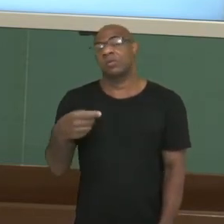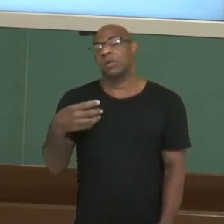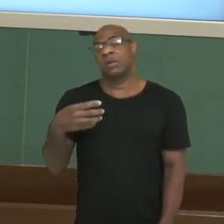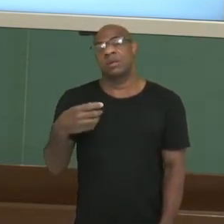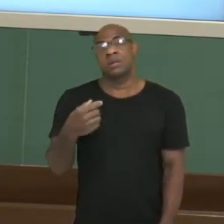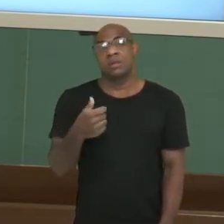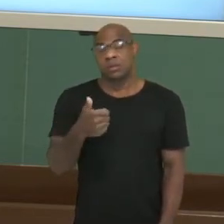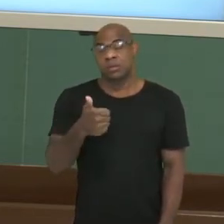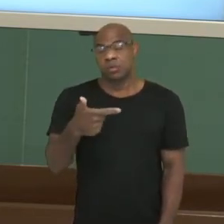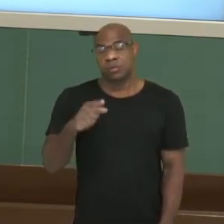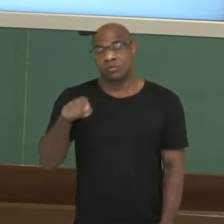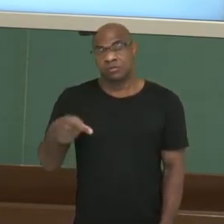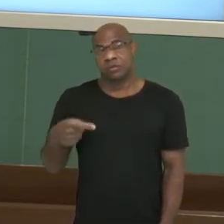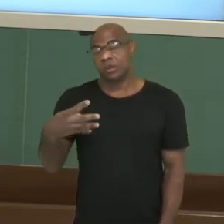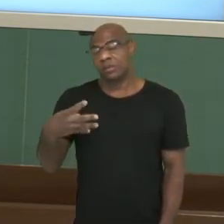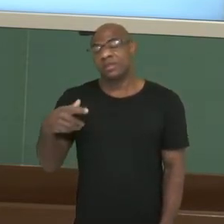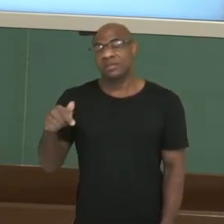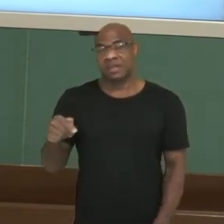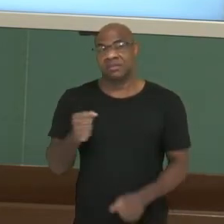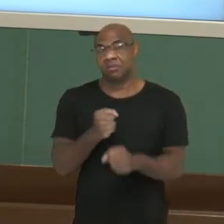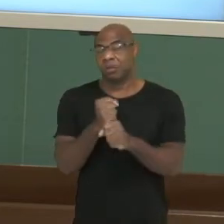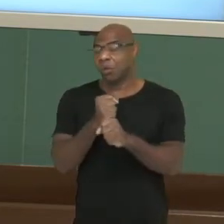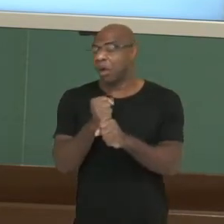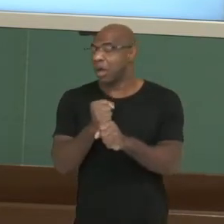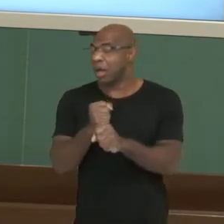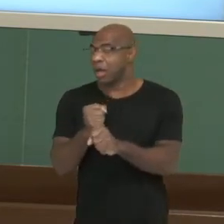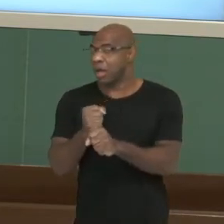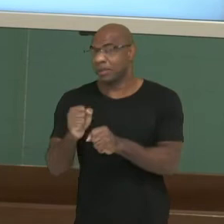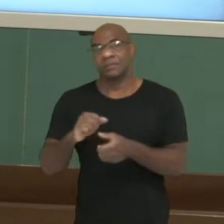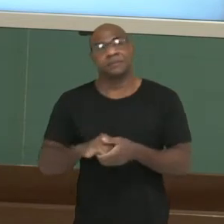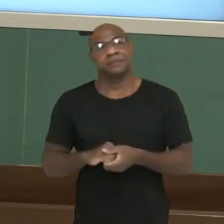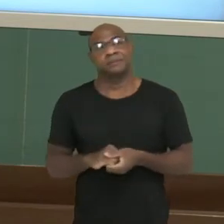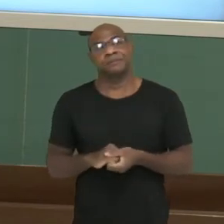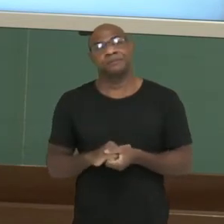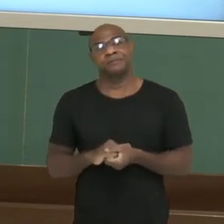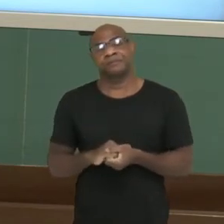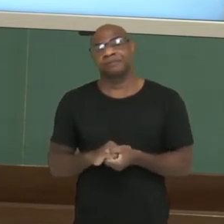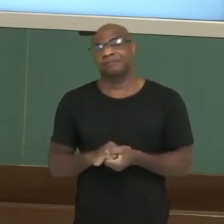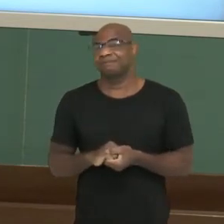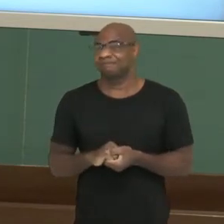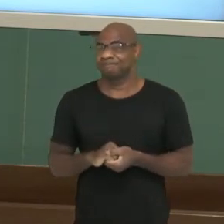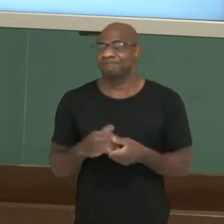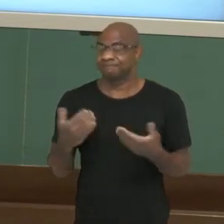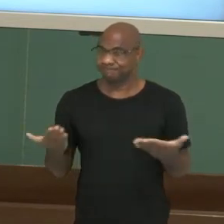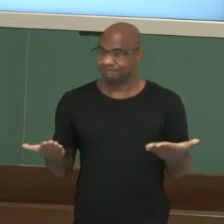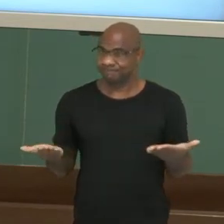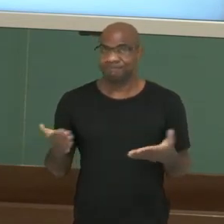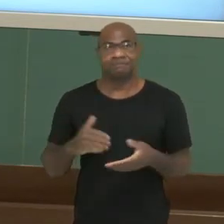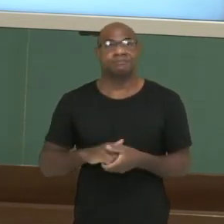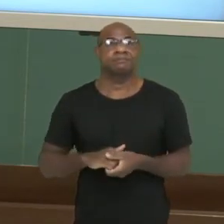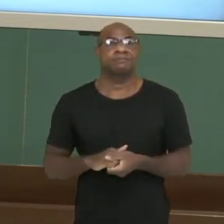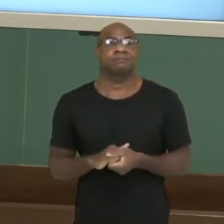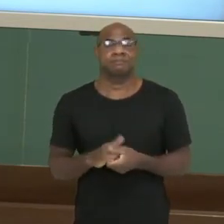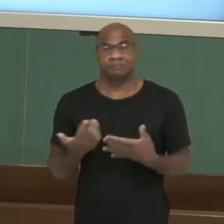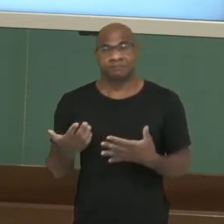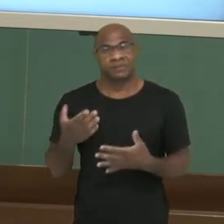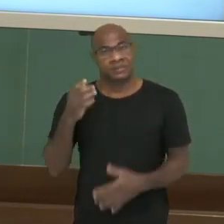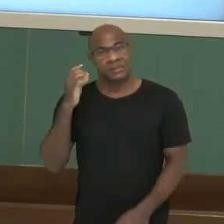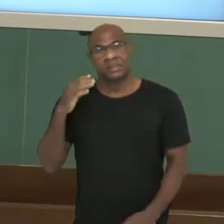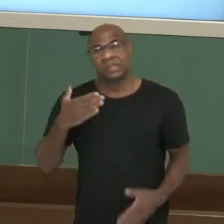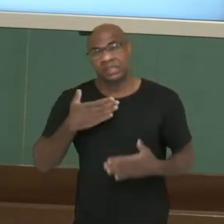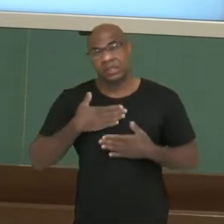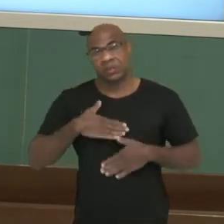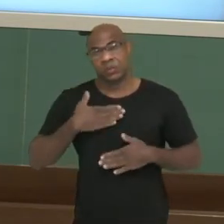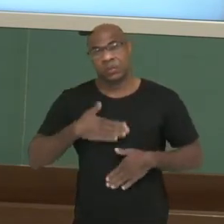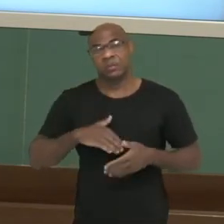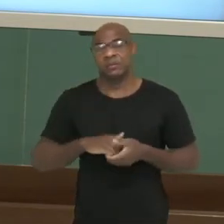12,47 por ano, em porcentagem, se você assim preferir, ok? Viu como ficou tranquilo? Claro